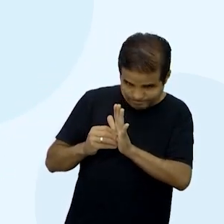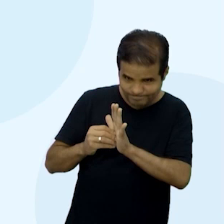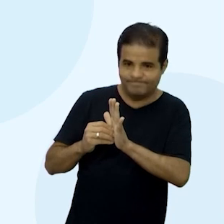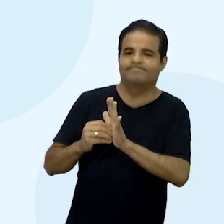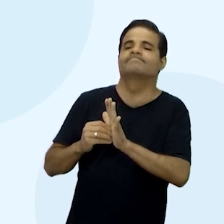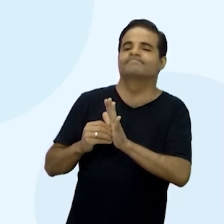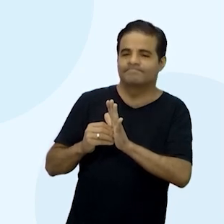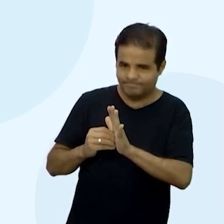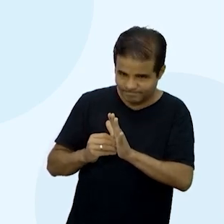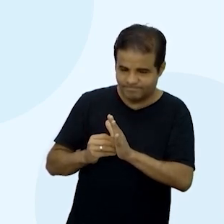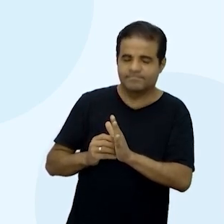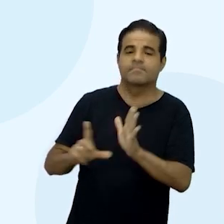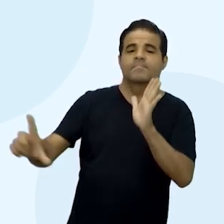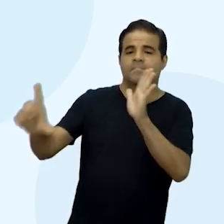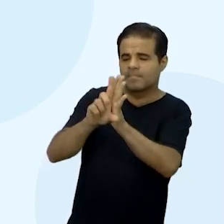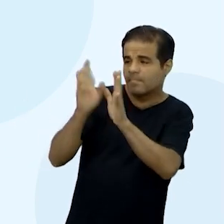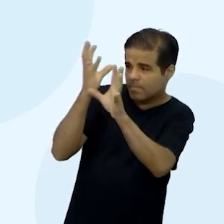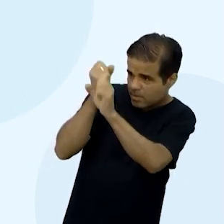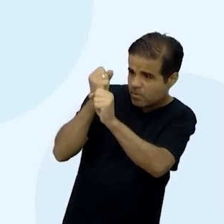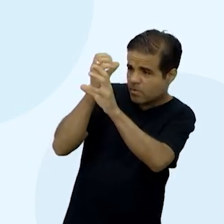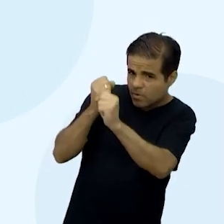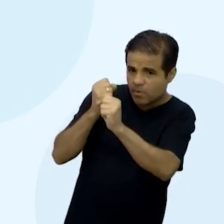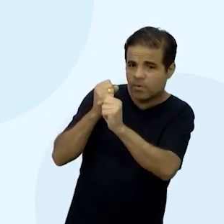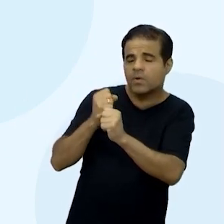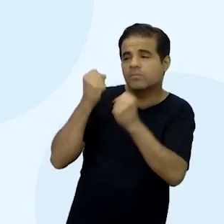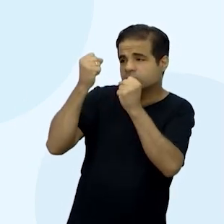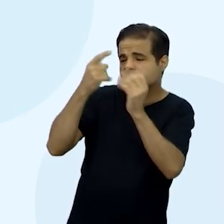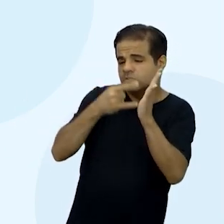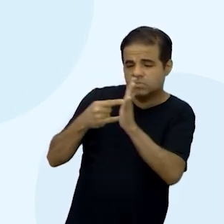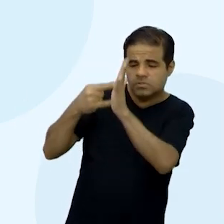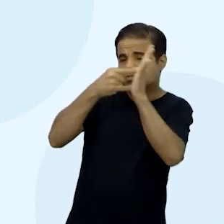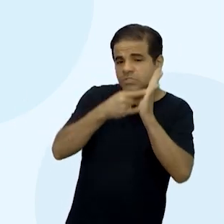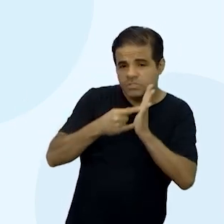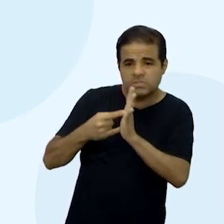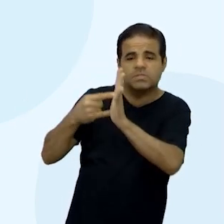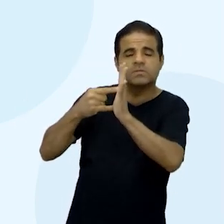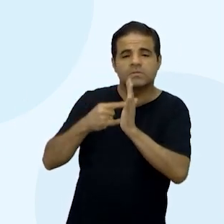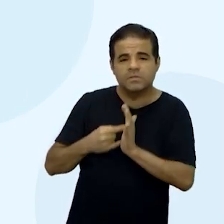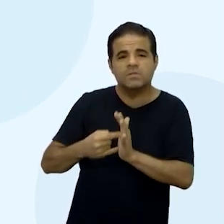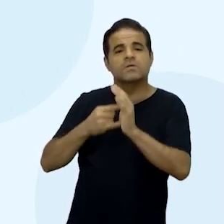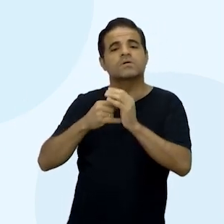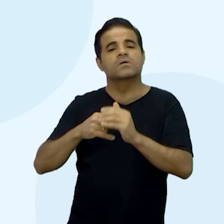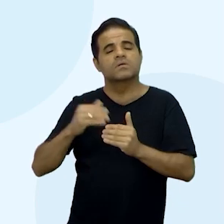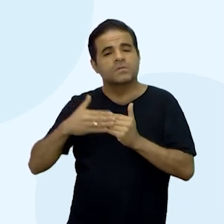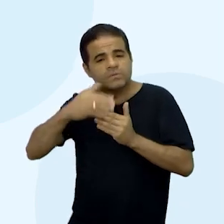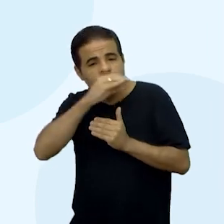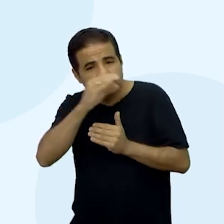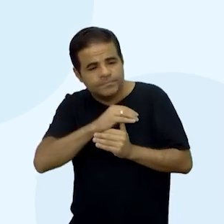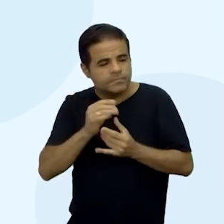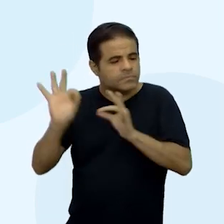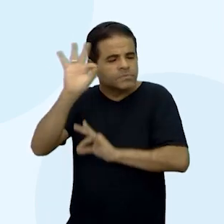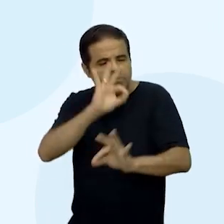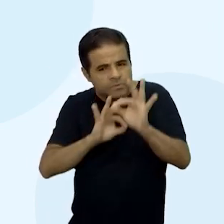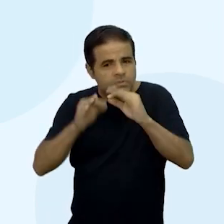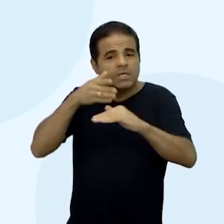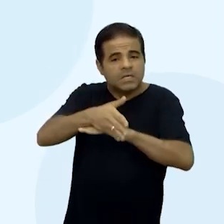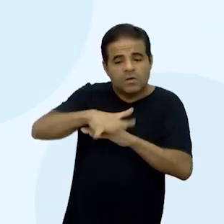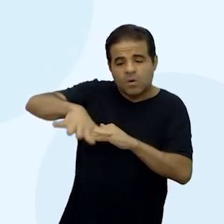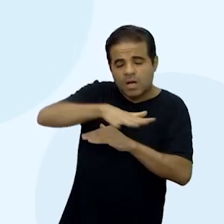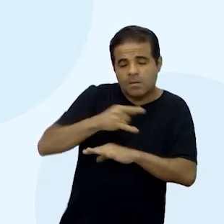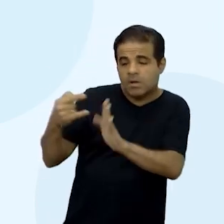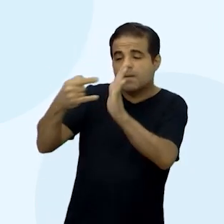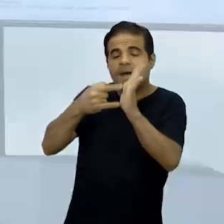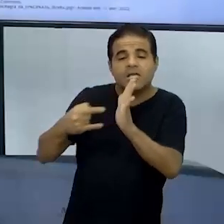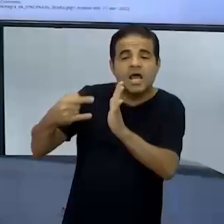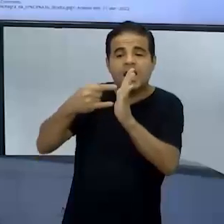Você usar essa lei aí para calcular força magnética, calcular campo magnético, calcular a velocidade de uma partícula quando entra no campo magnético